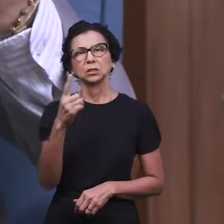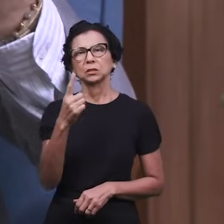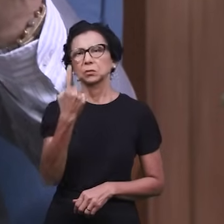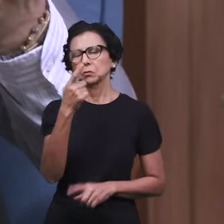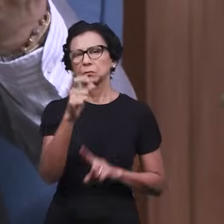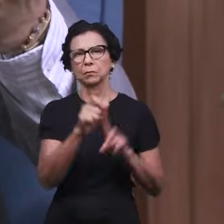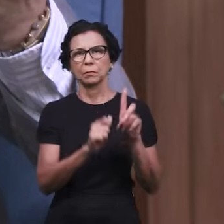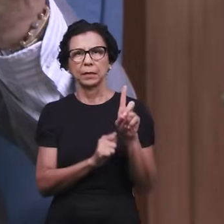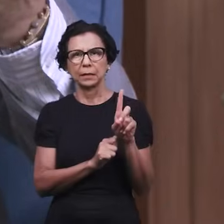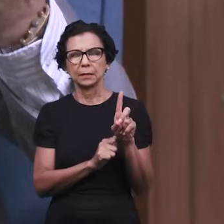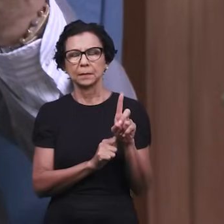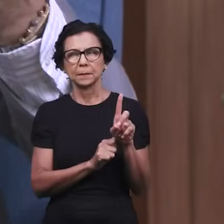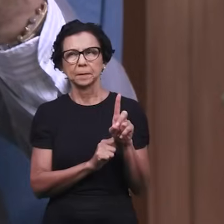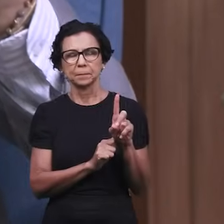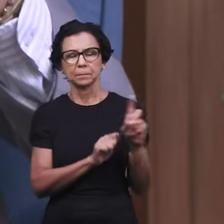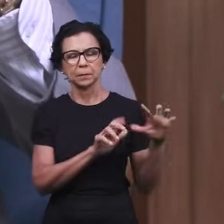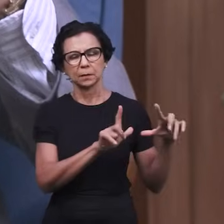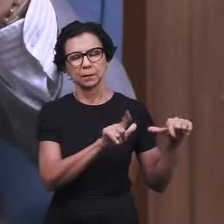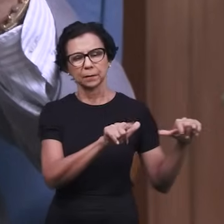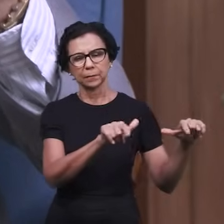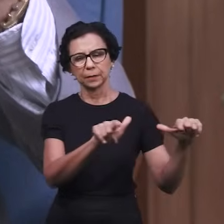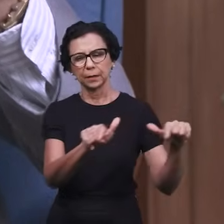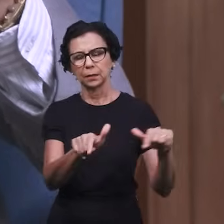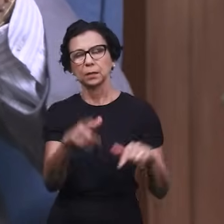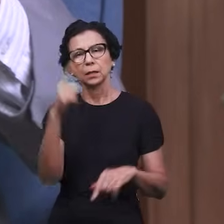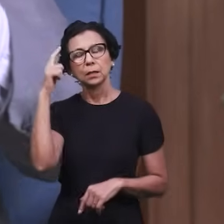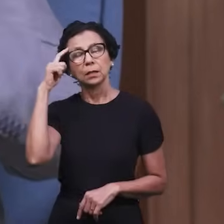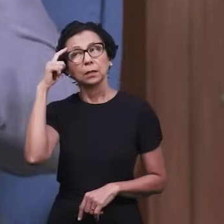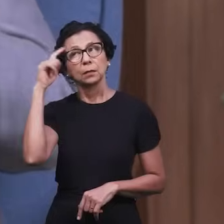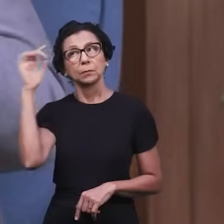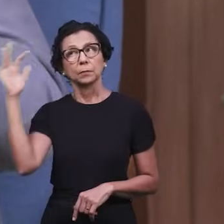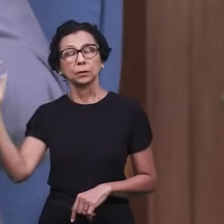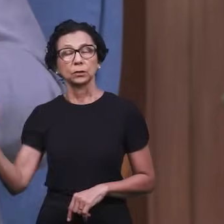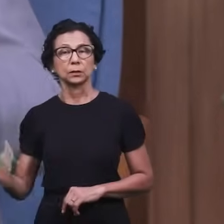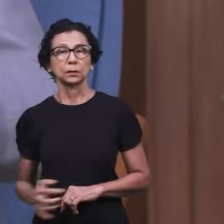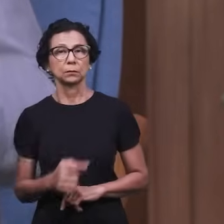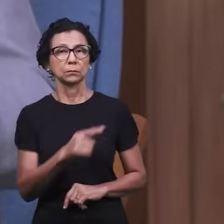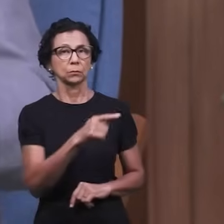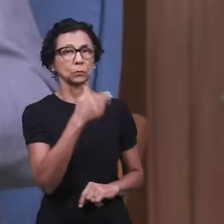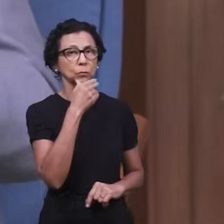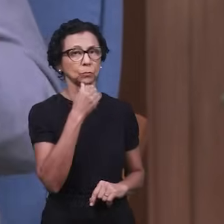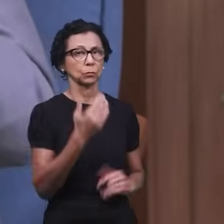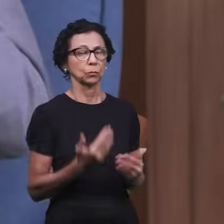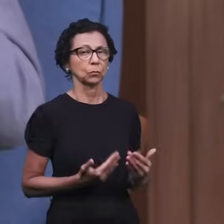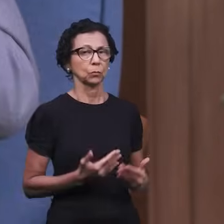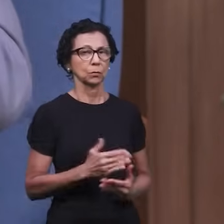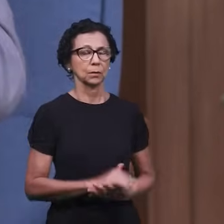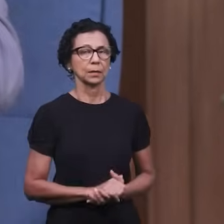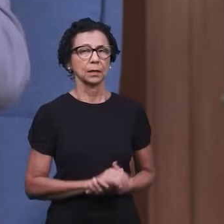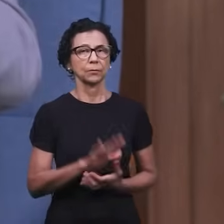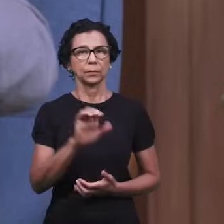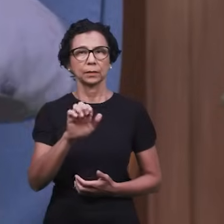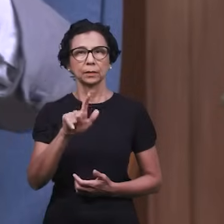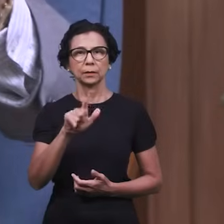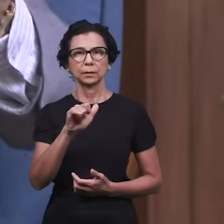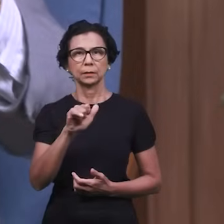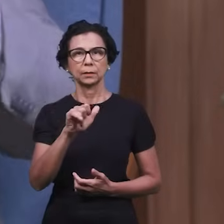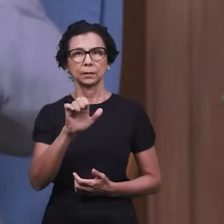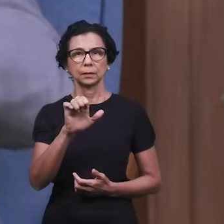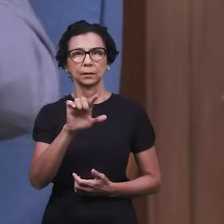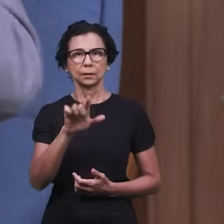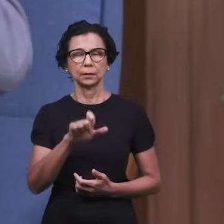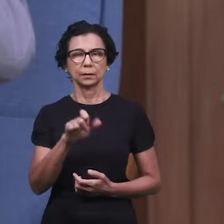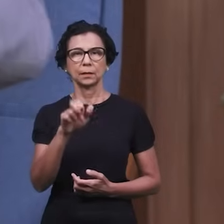lá? 20 a 30 dias, sem ar-condicionado, sem os recursos